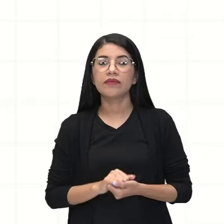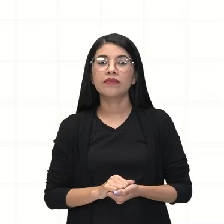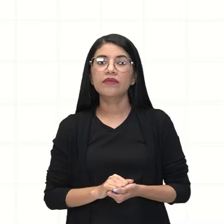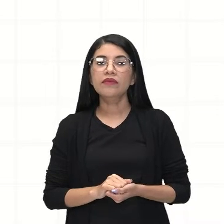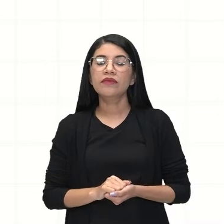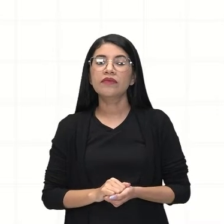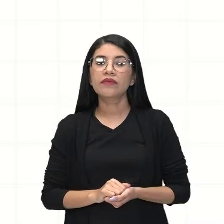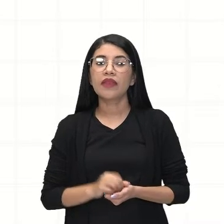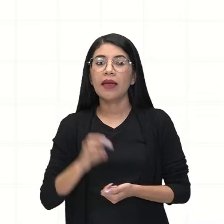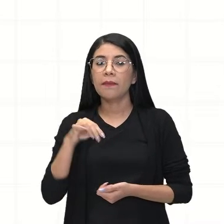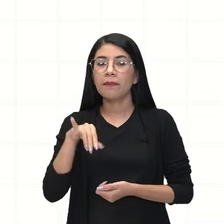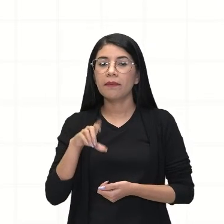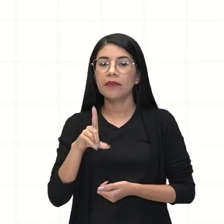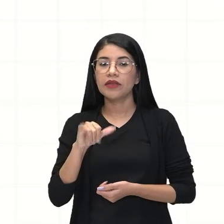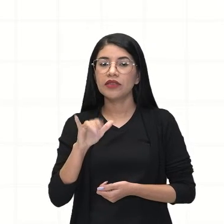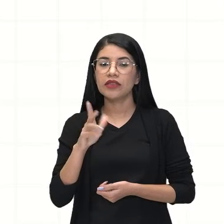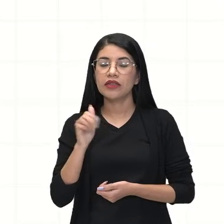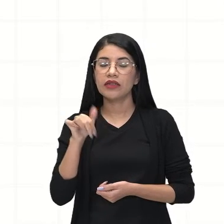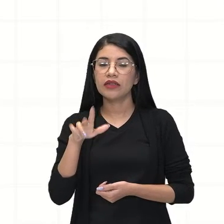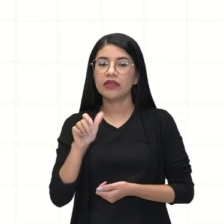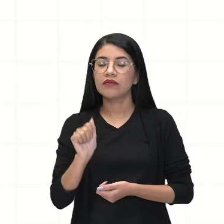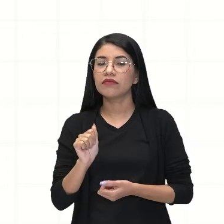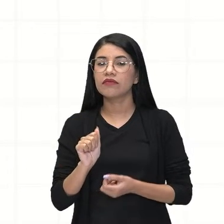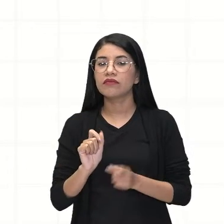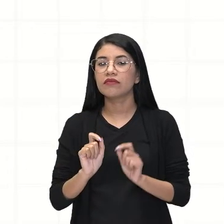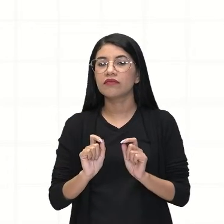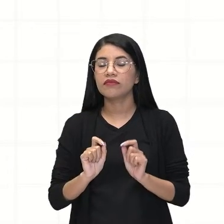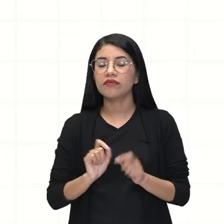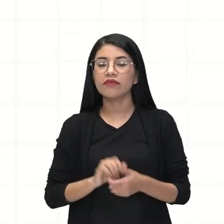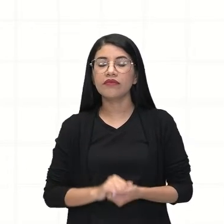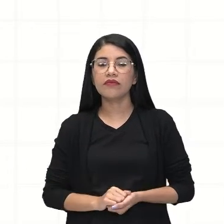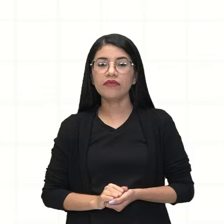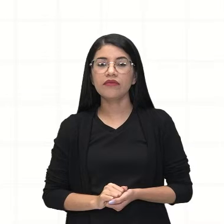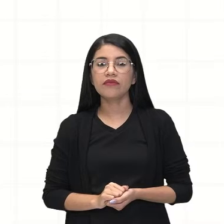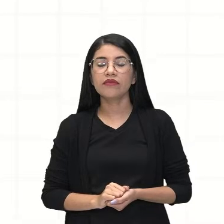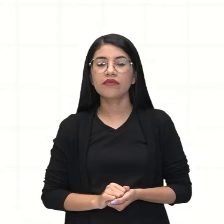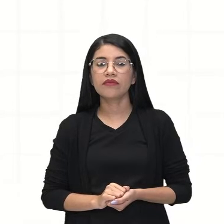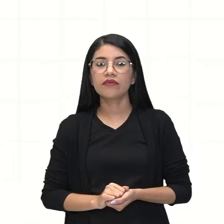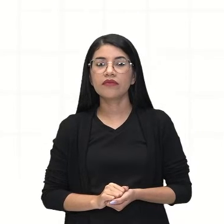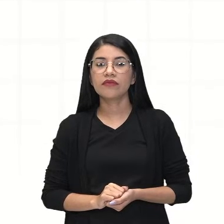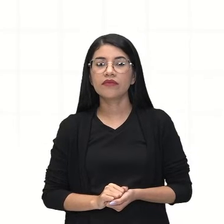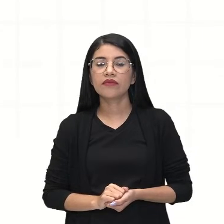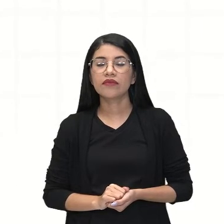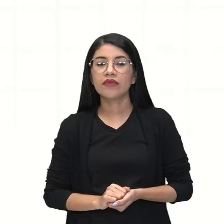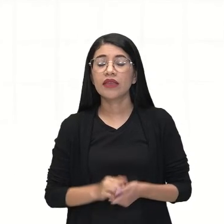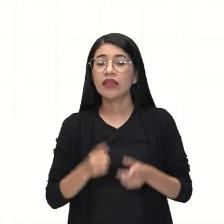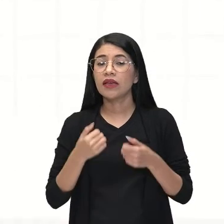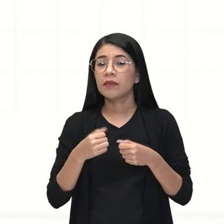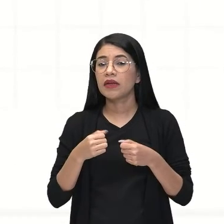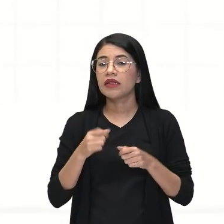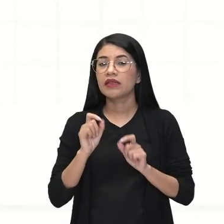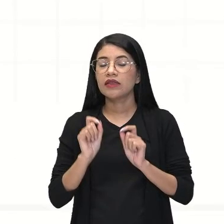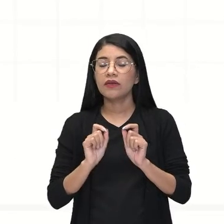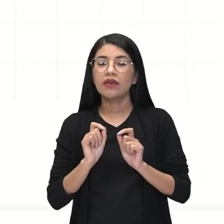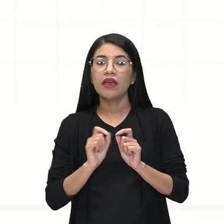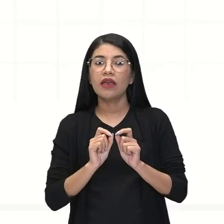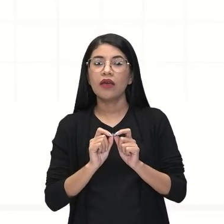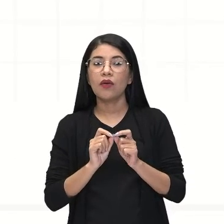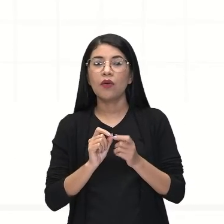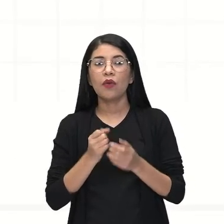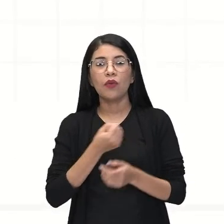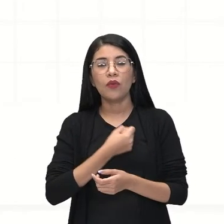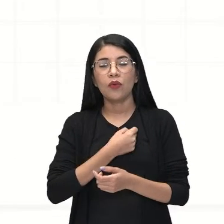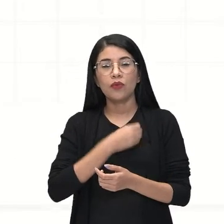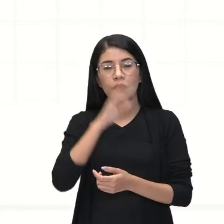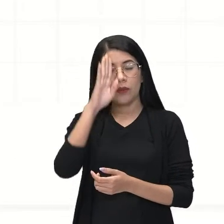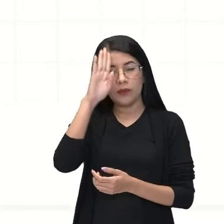E a mediana? A mediana, olha só, lembram que eu tenho que pegar o termo central, né? Colocar